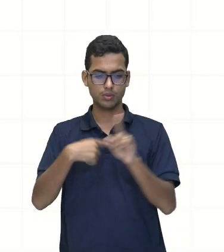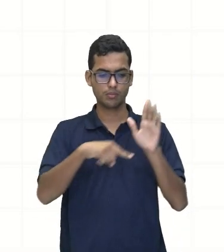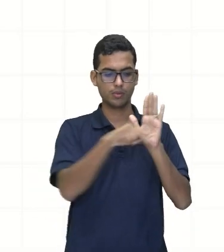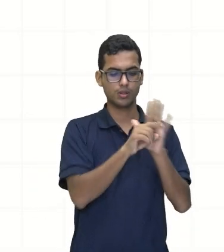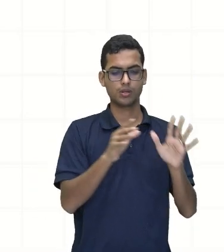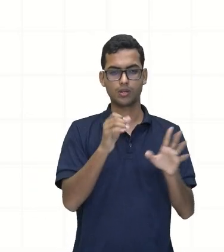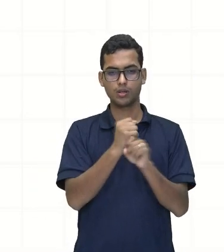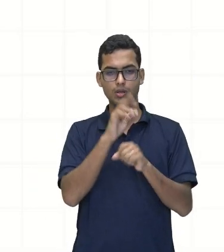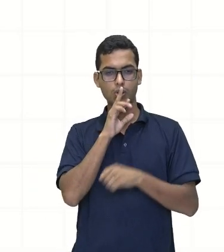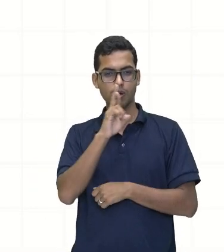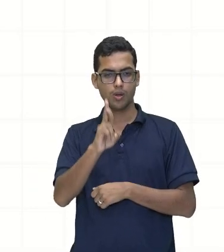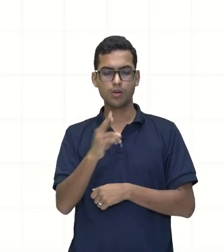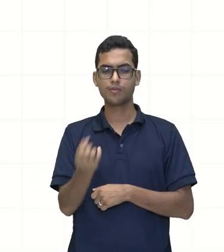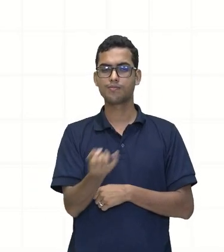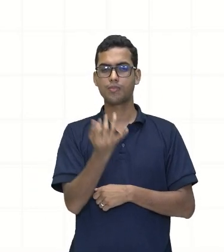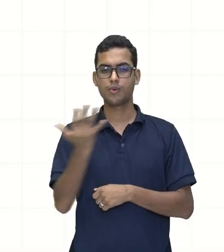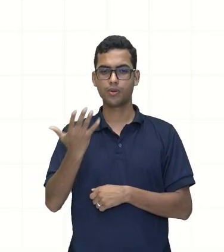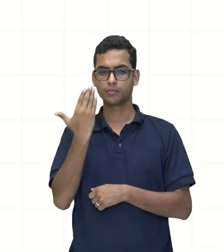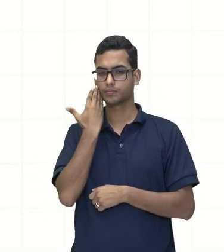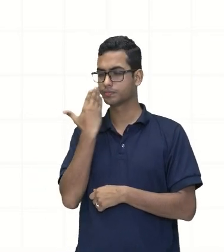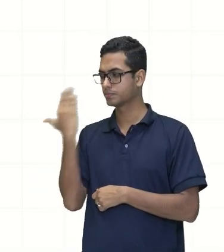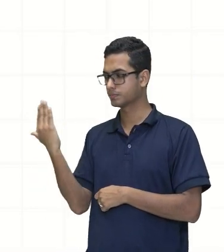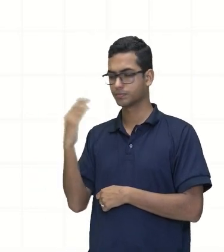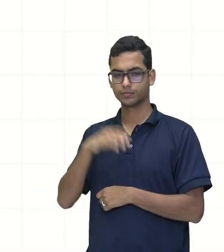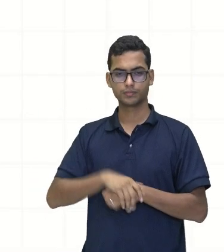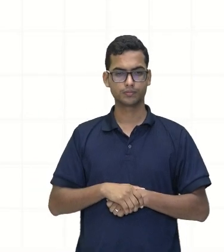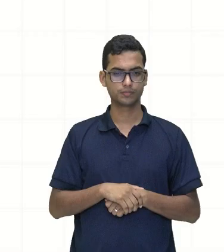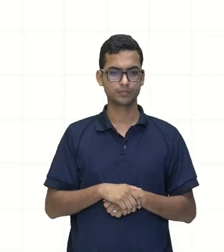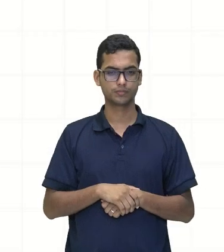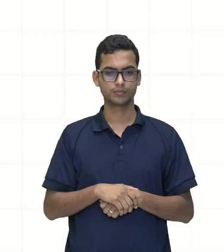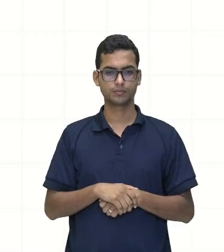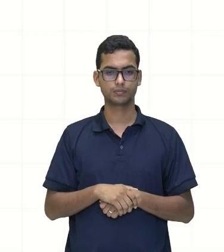162 dividido por 6, meu resultado é